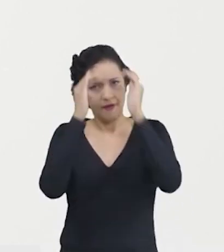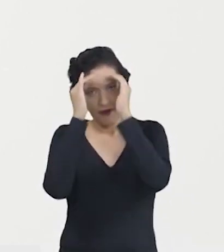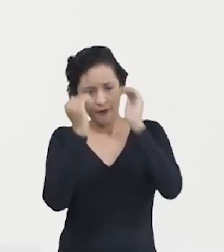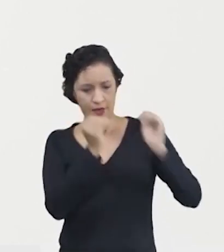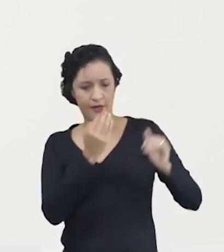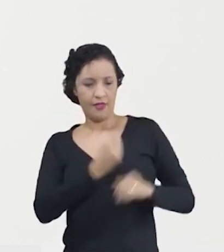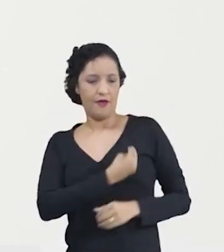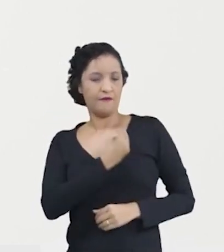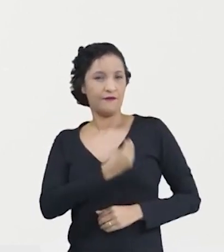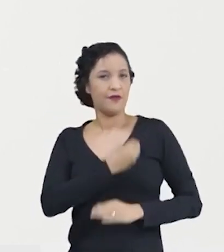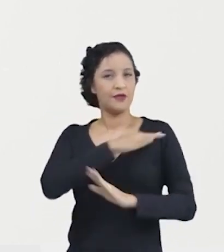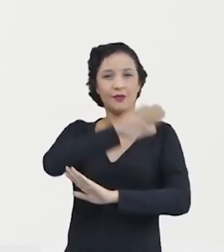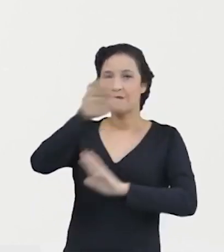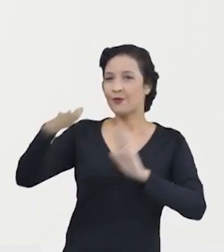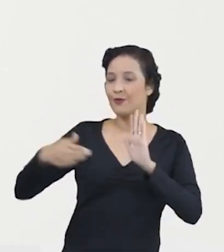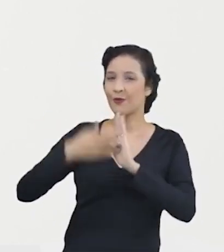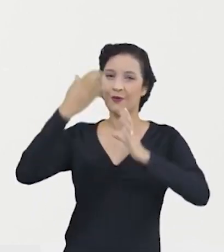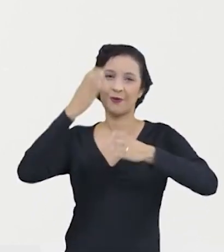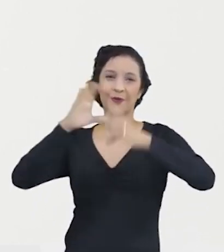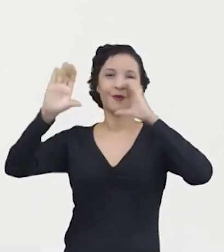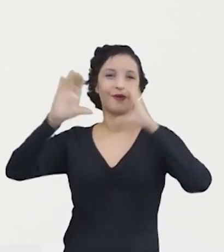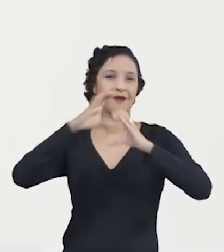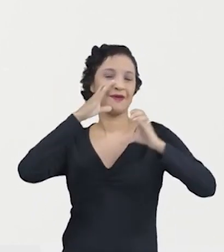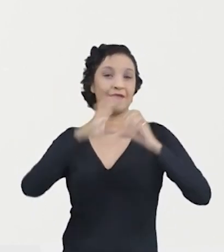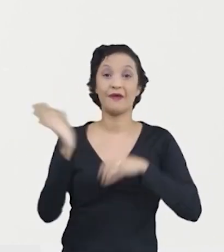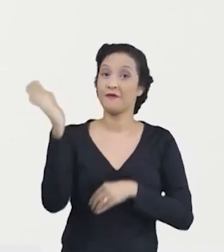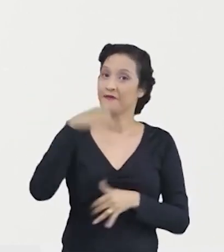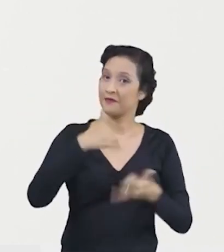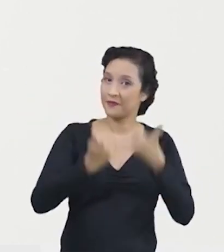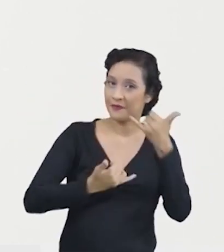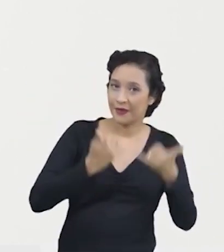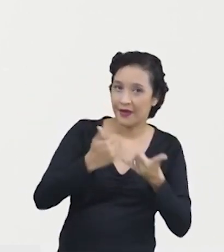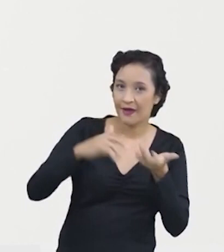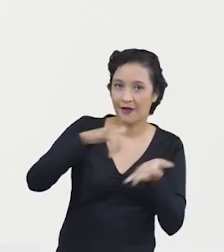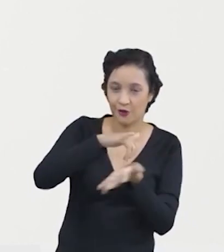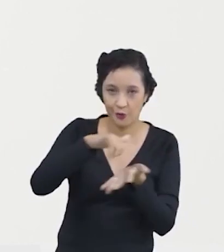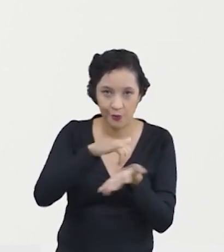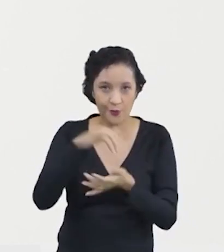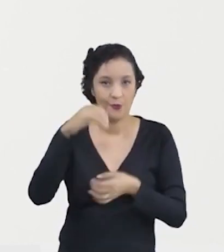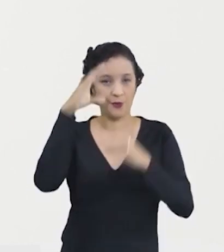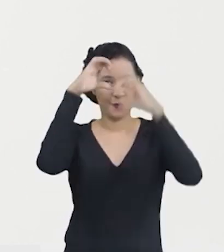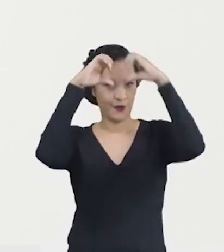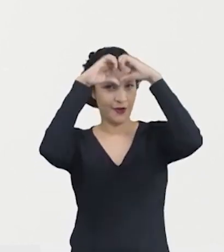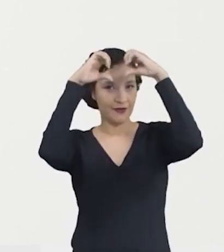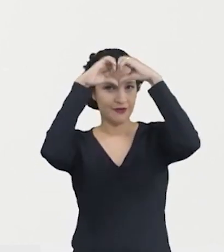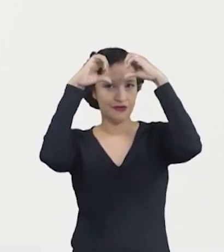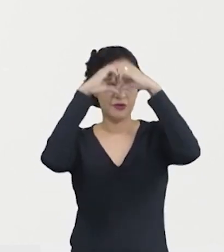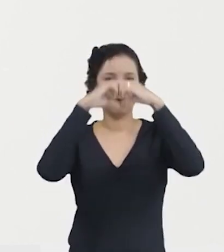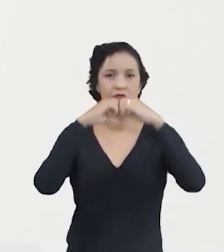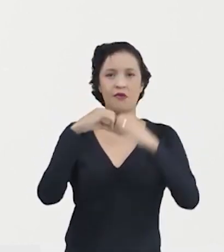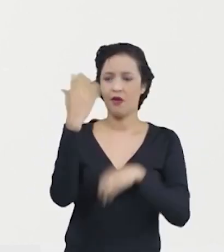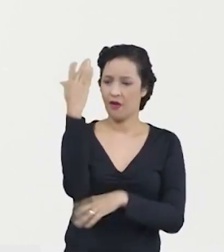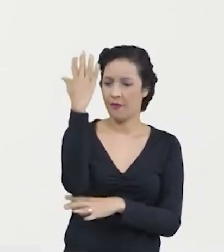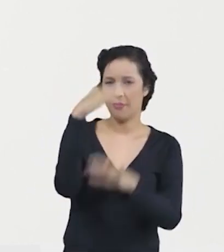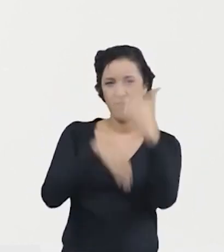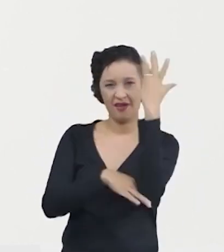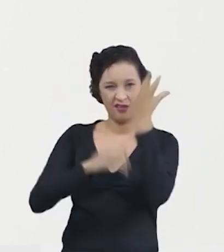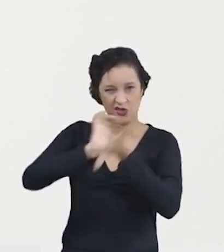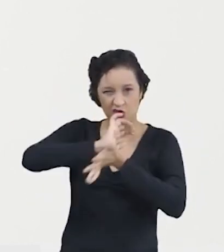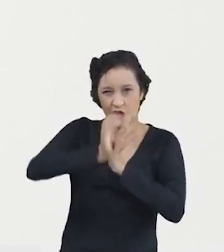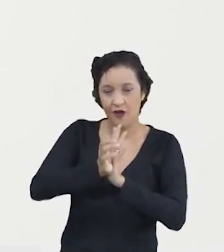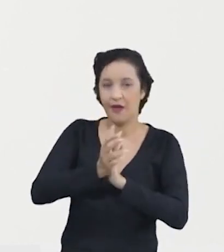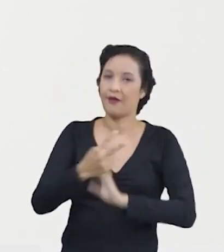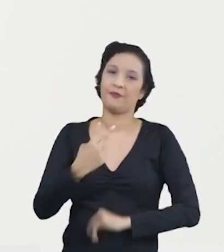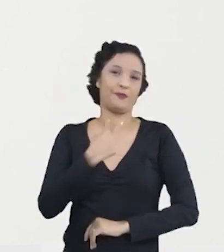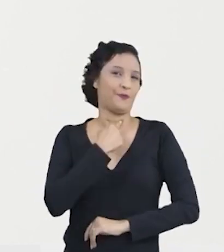cantar. Vamos brincar de boi, tá garantido. Matar a mata não é permitido. Deixa eu conversar